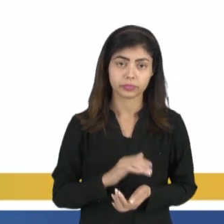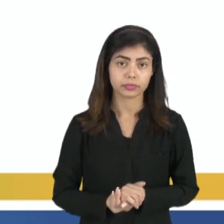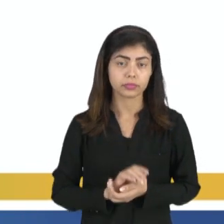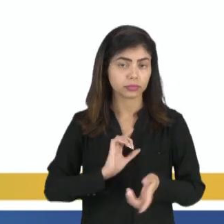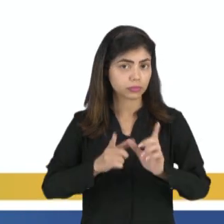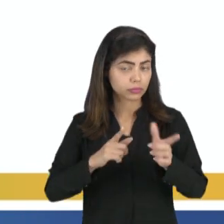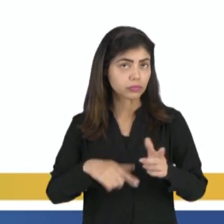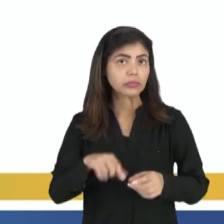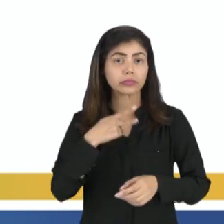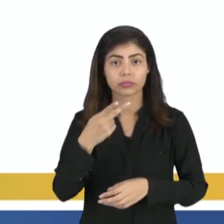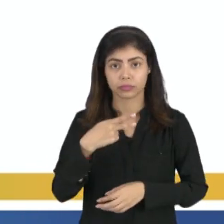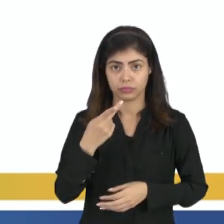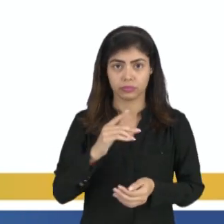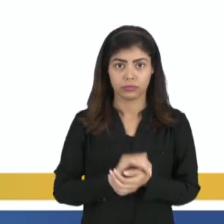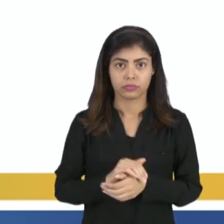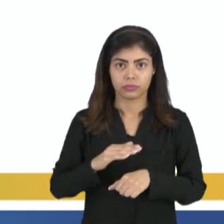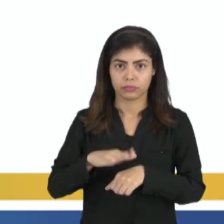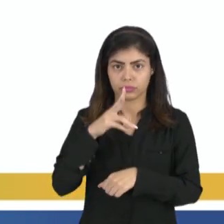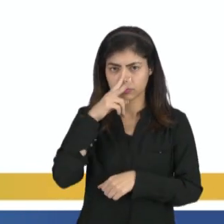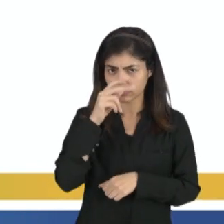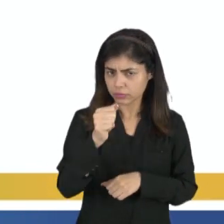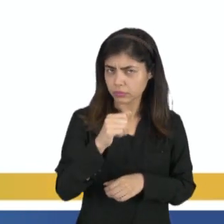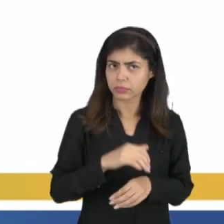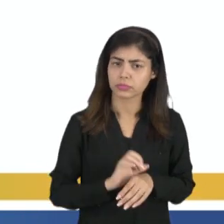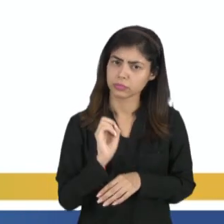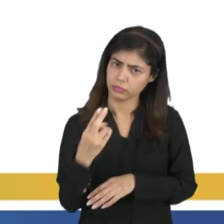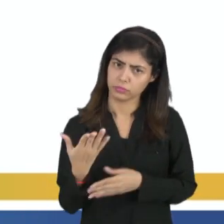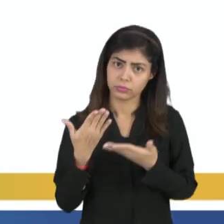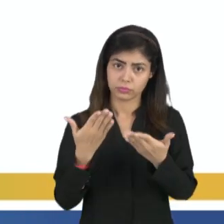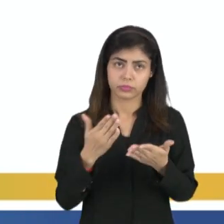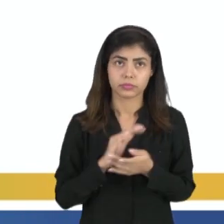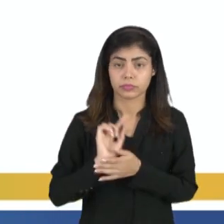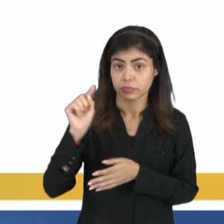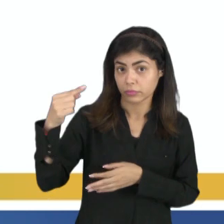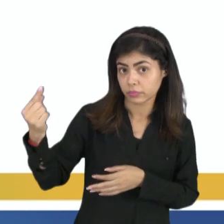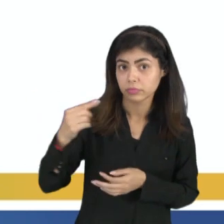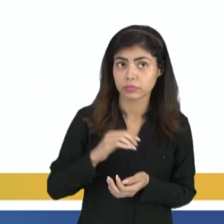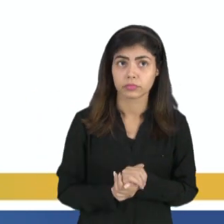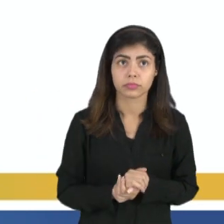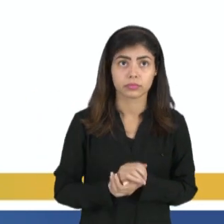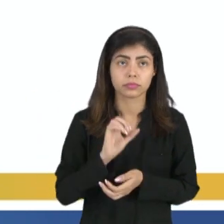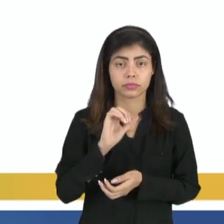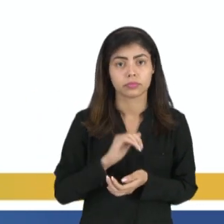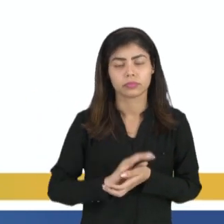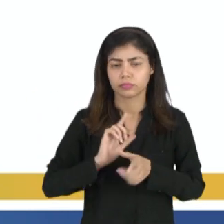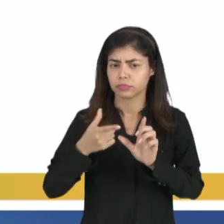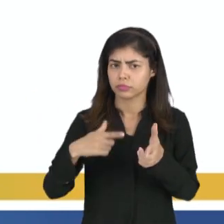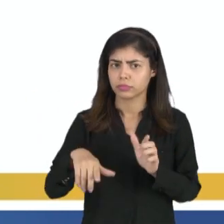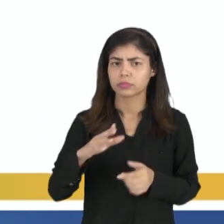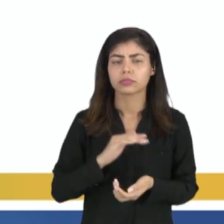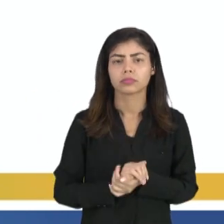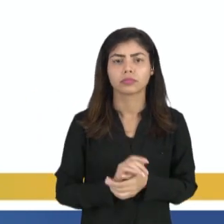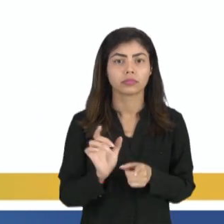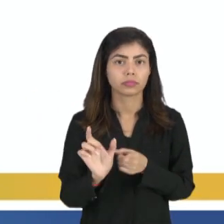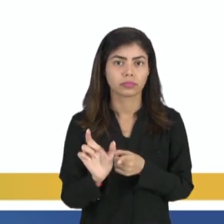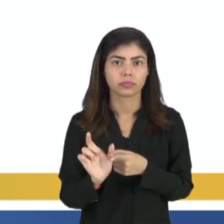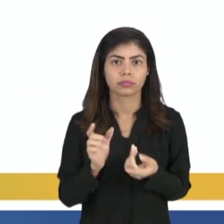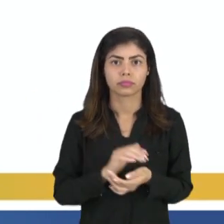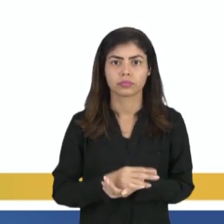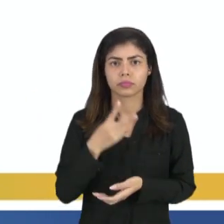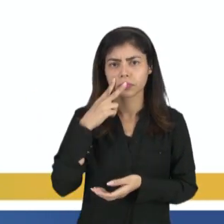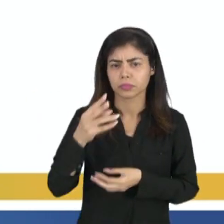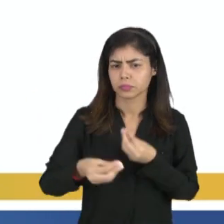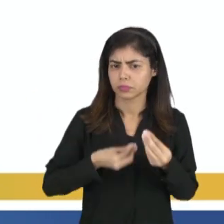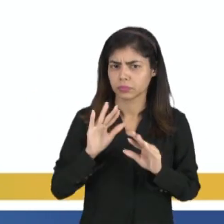sílaba que é pronunciada de uma forma mais forte ou seja aquela que a sílaba tônica da palavra vamos